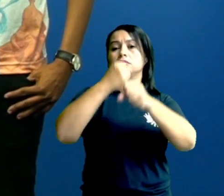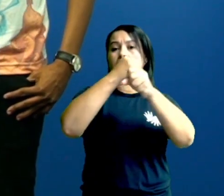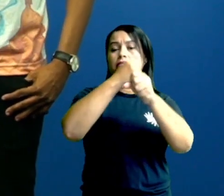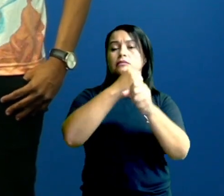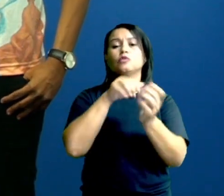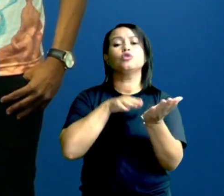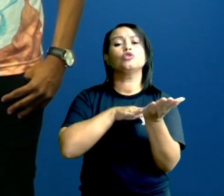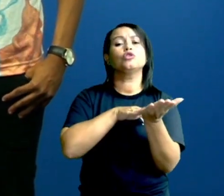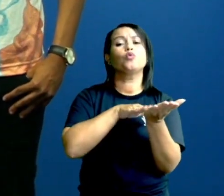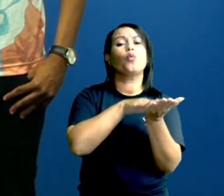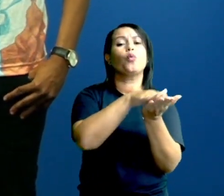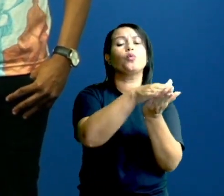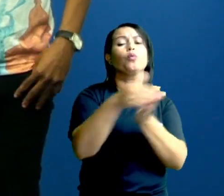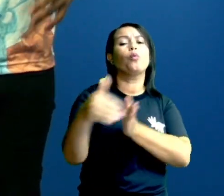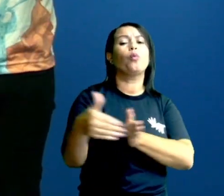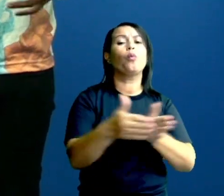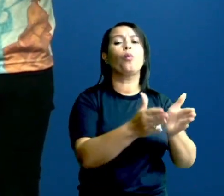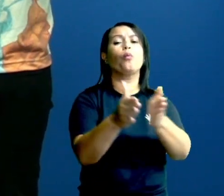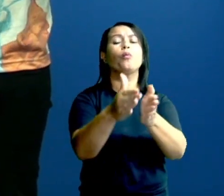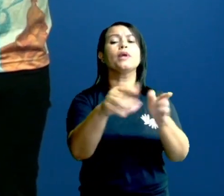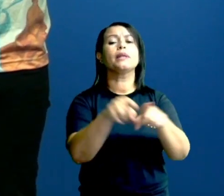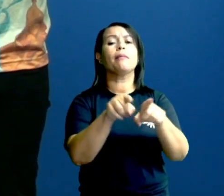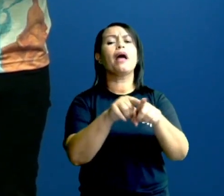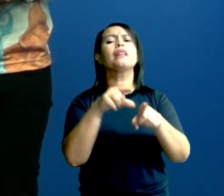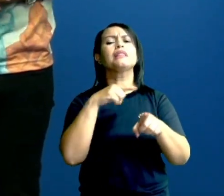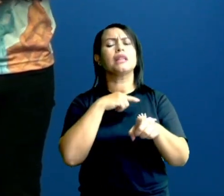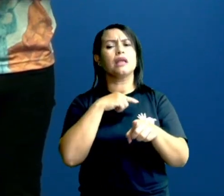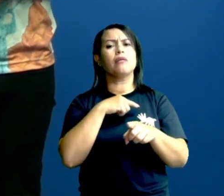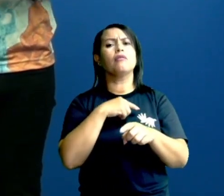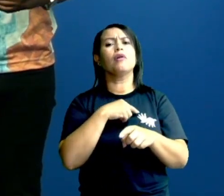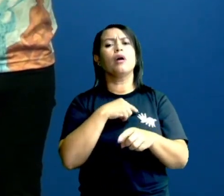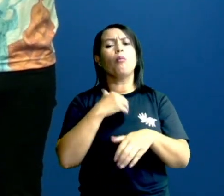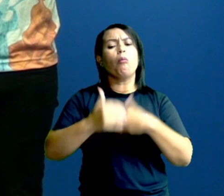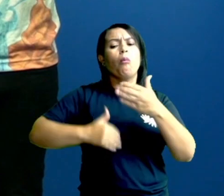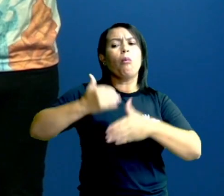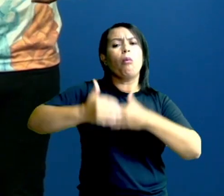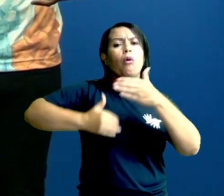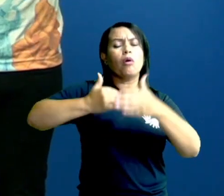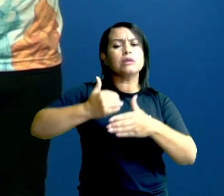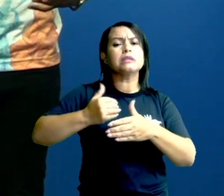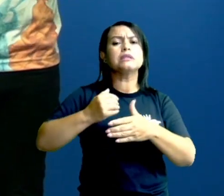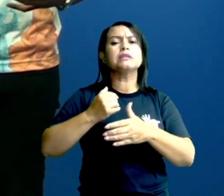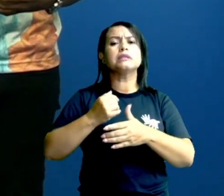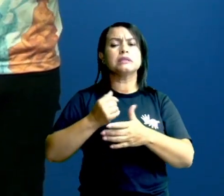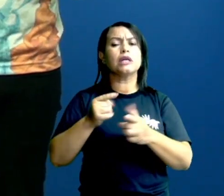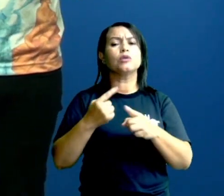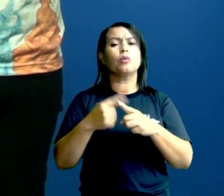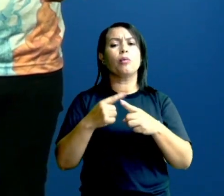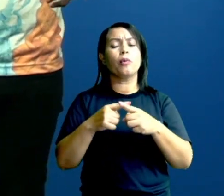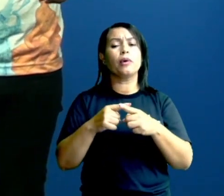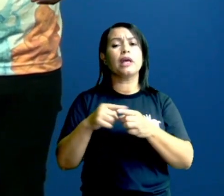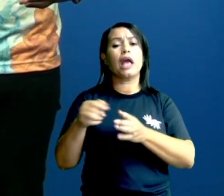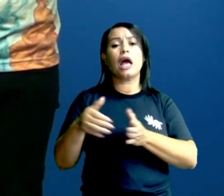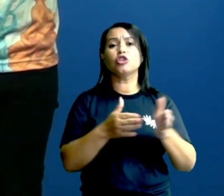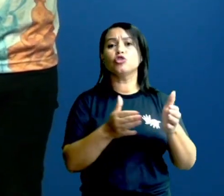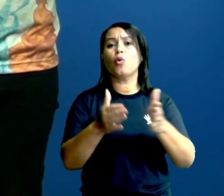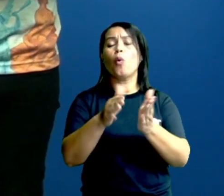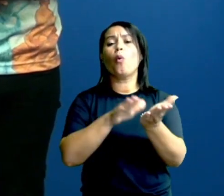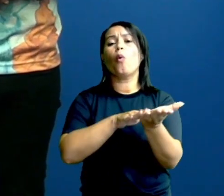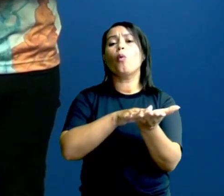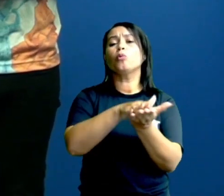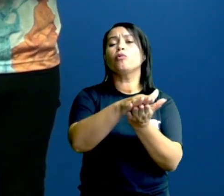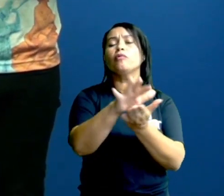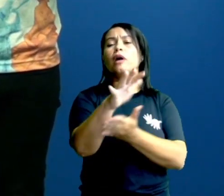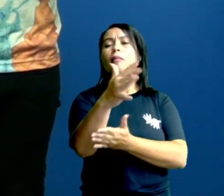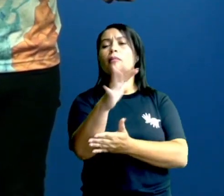te tendo uma colaboração muito grande para o processo de ocupação dessa região até porque as rodovias são exatamente em um